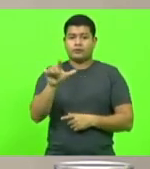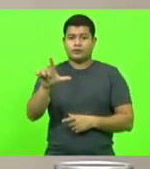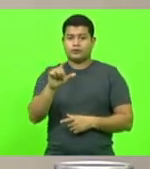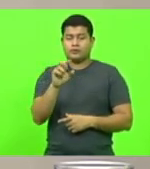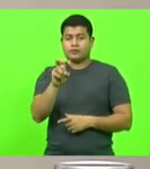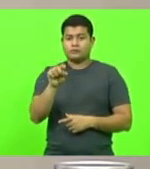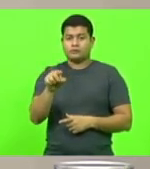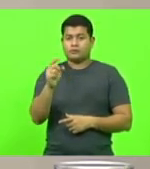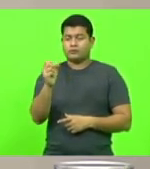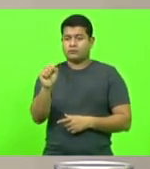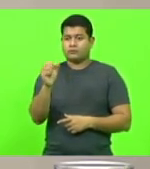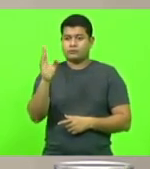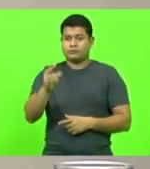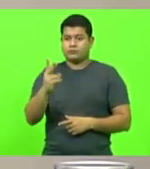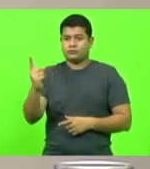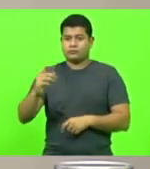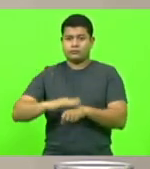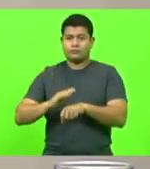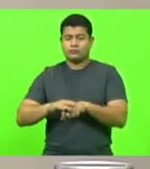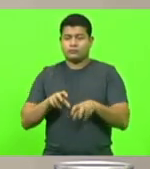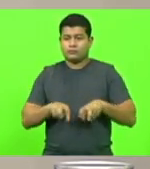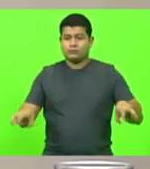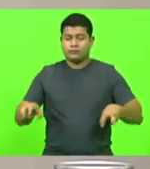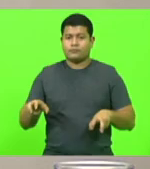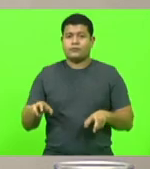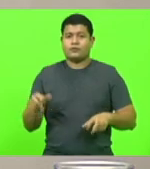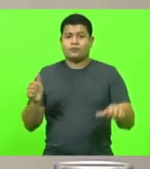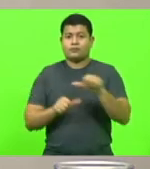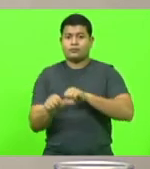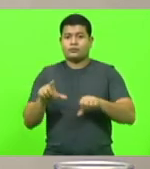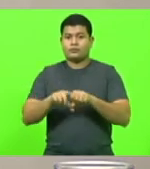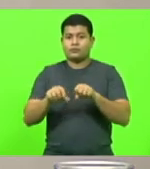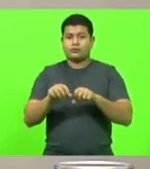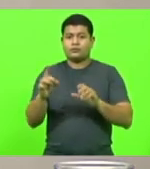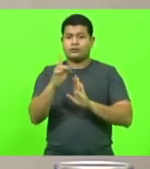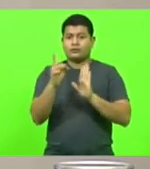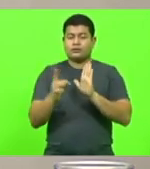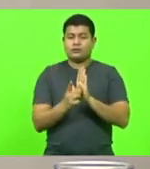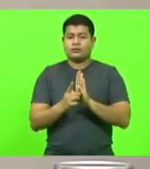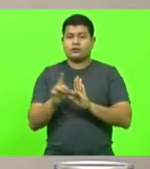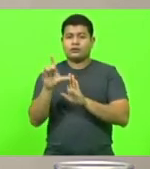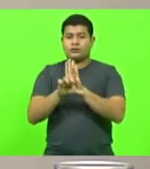5.8/2021, de autoria da mesa, altera o artigo 1º do Decreto Legislativo